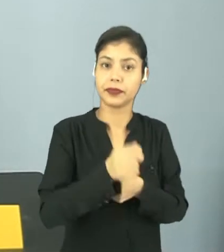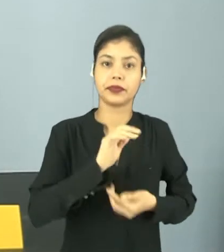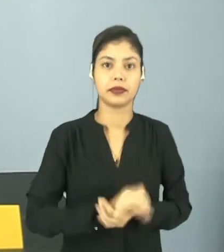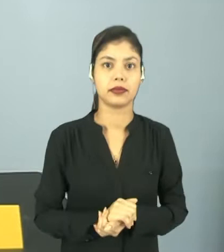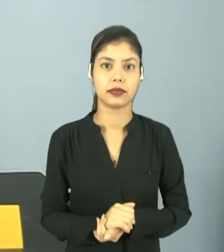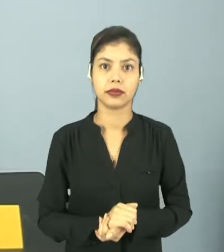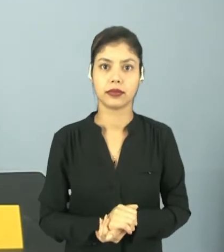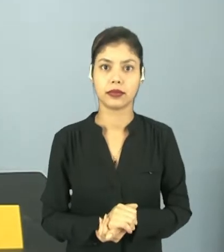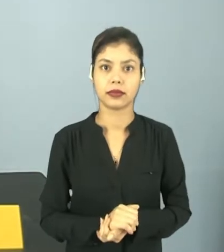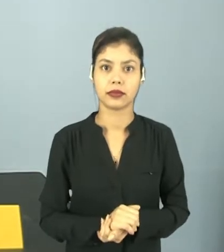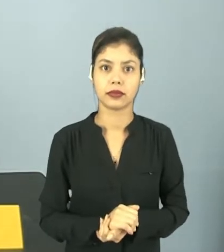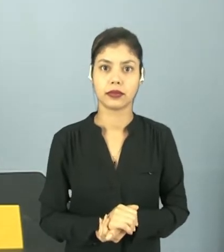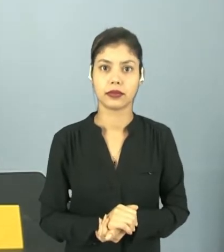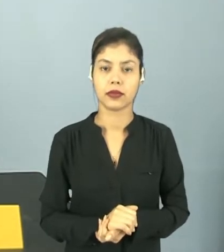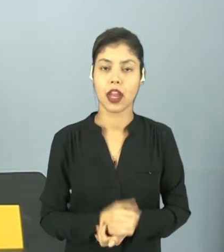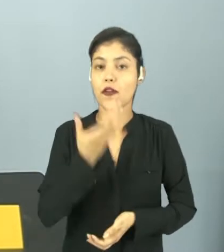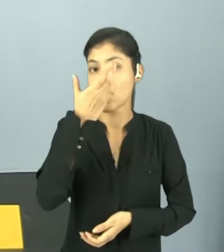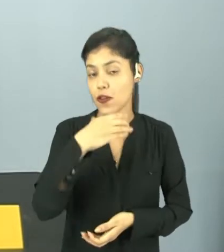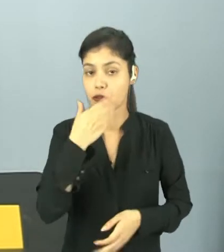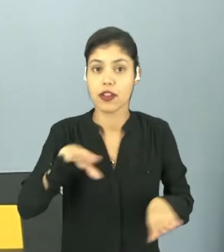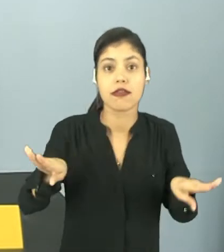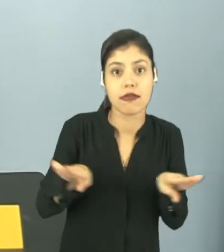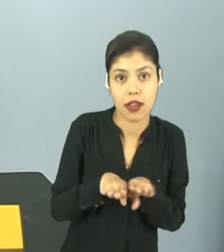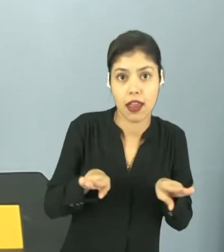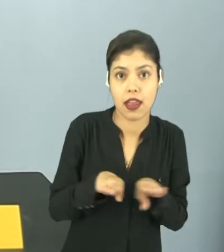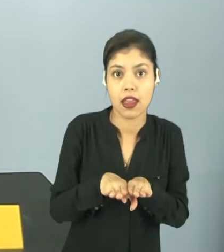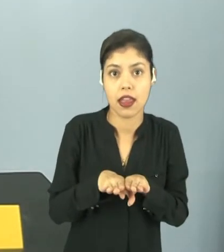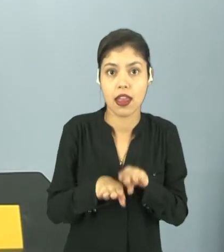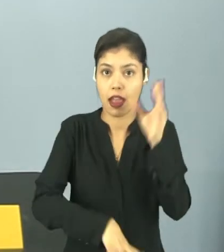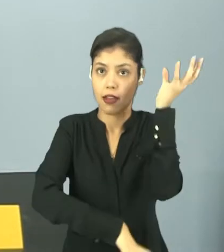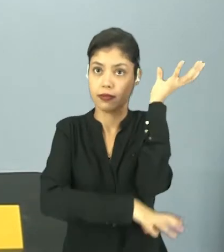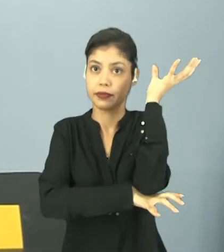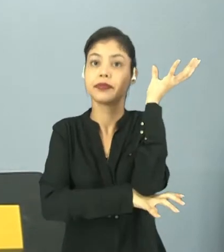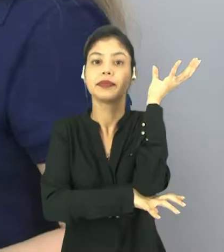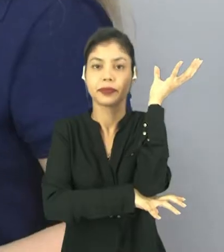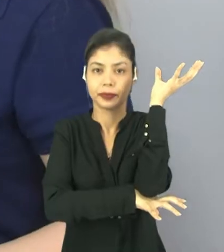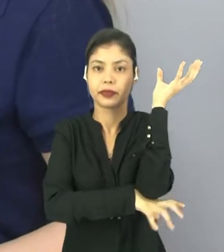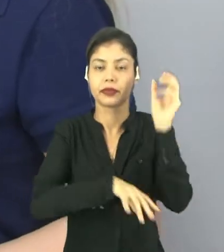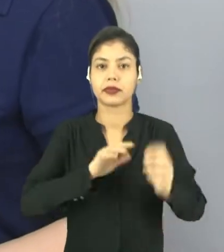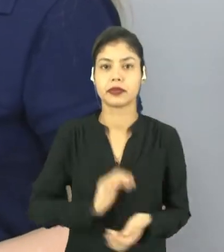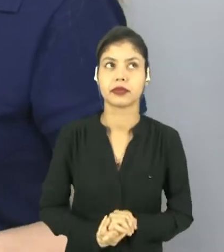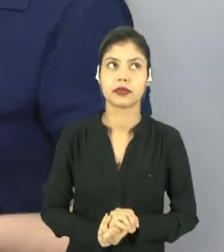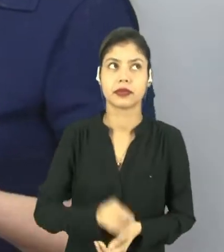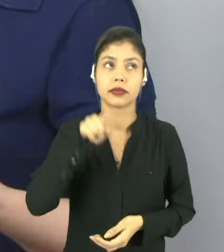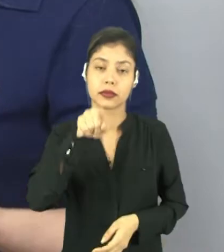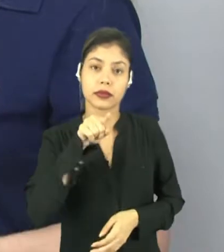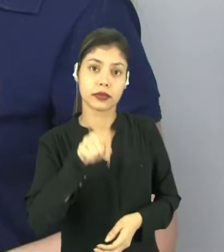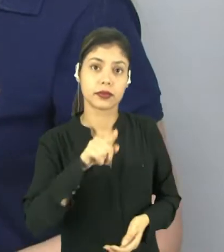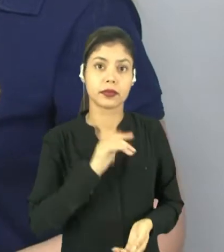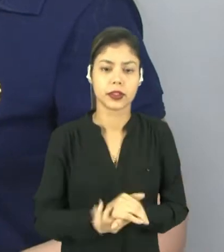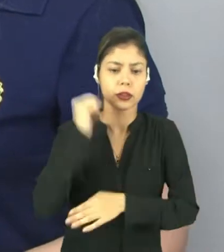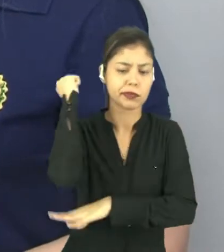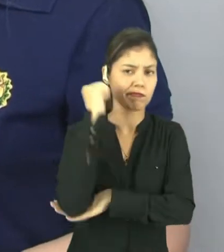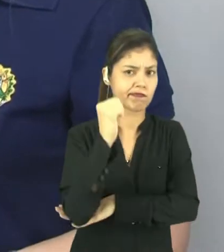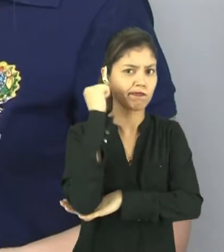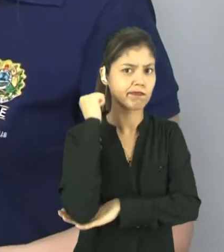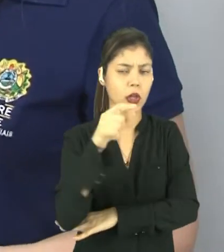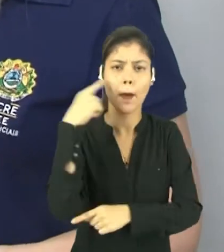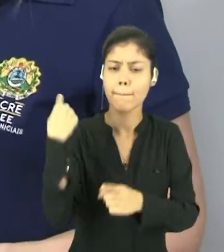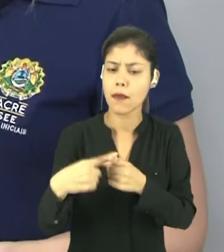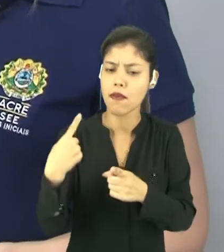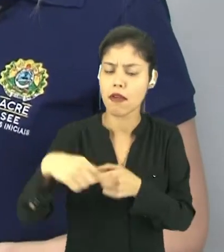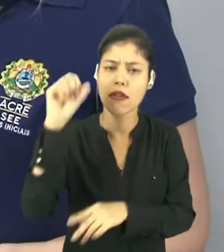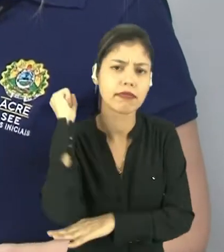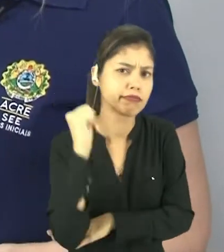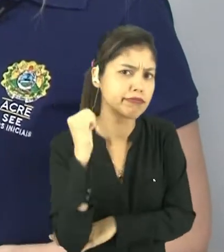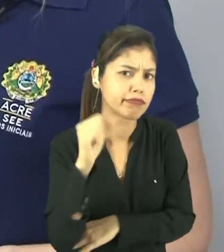da coleta de frutos e o quê? Raízes. Eles eram caçadores. Por que eles